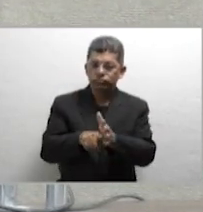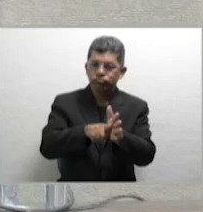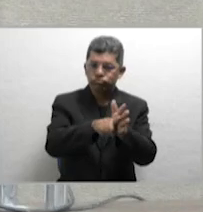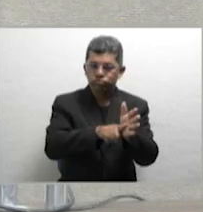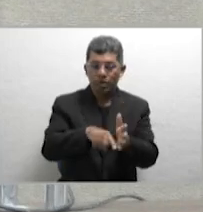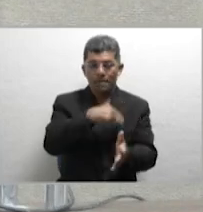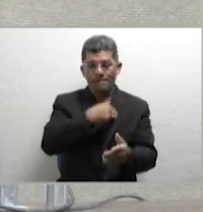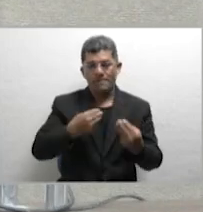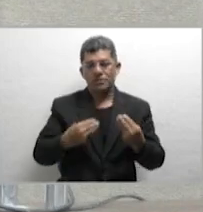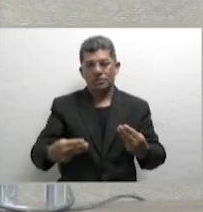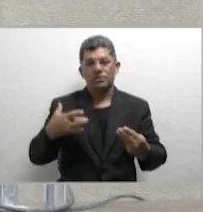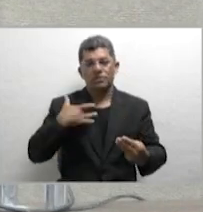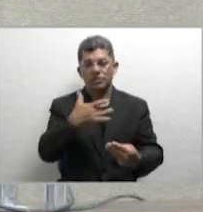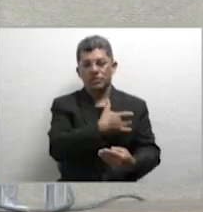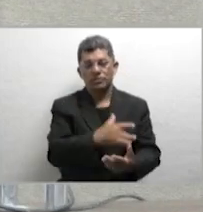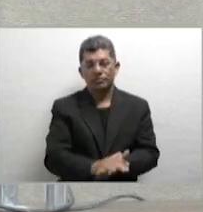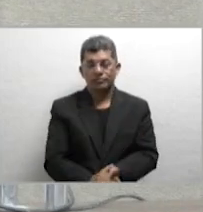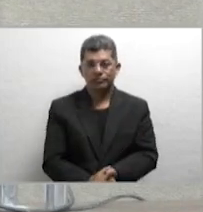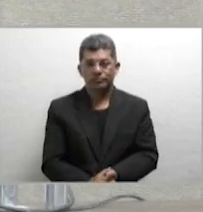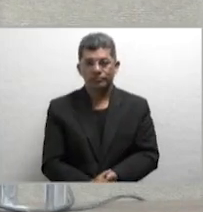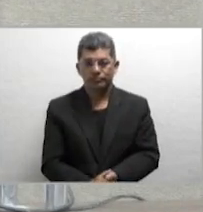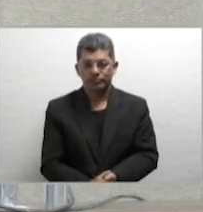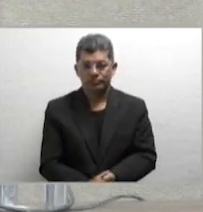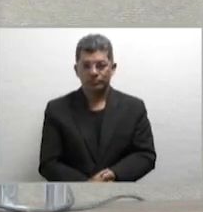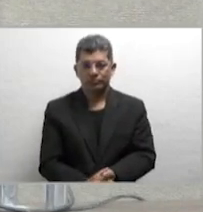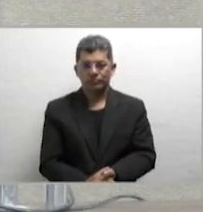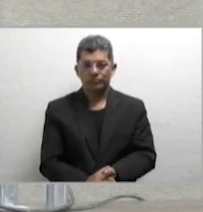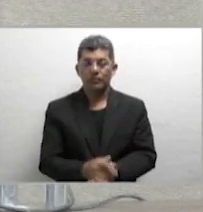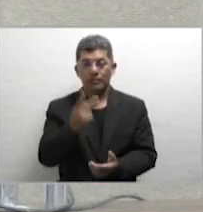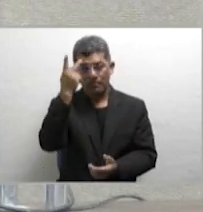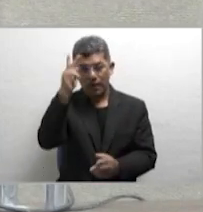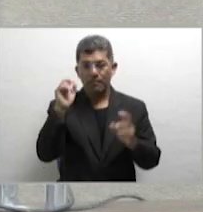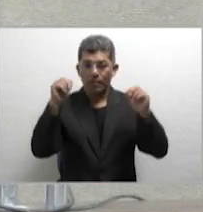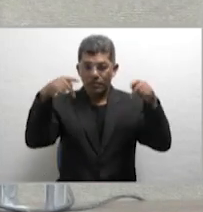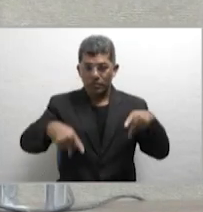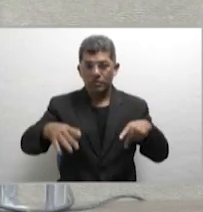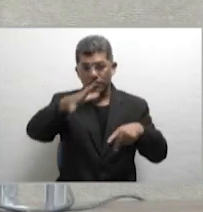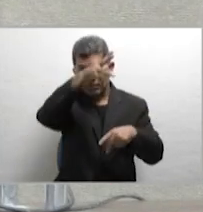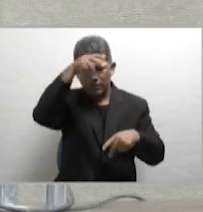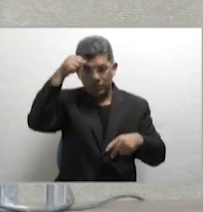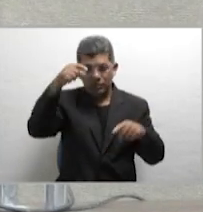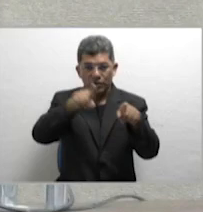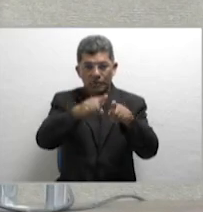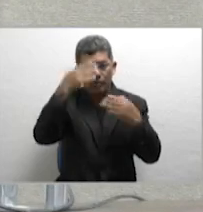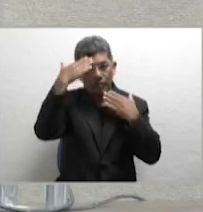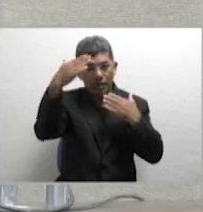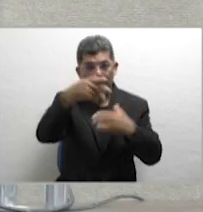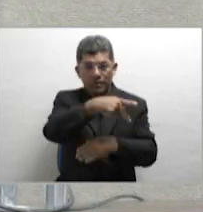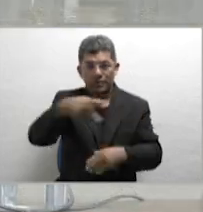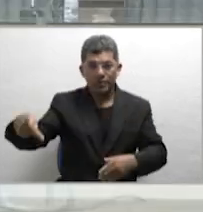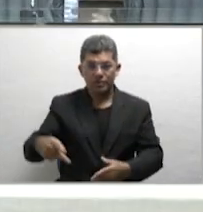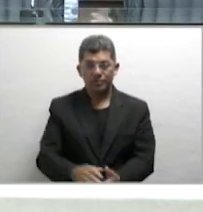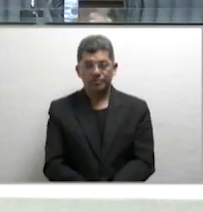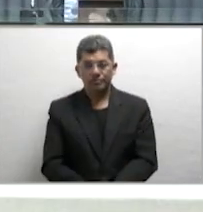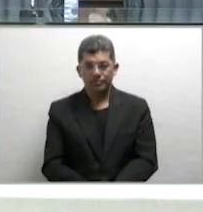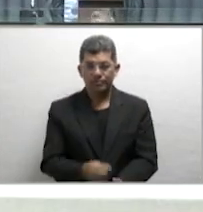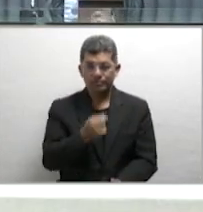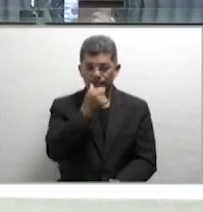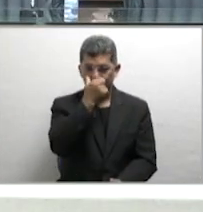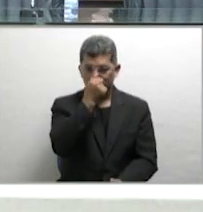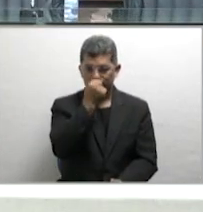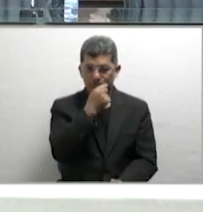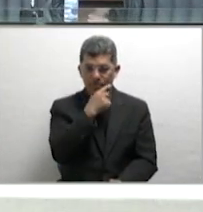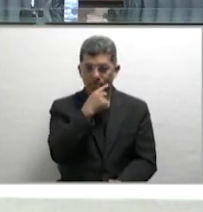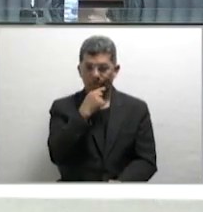pelo Ministério da Saúde e pela população da nossa cidade também. Muito obrigado, presidente.